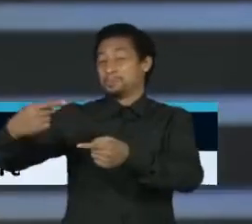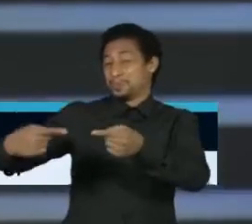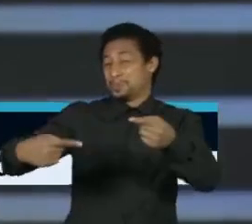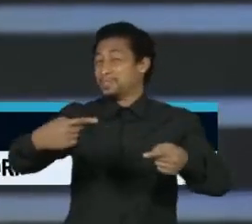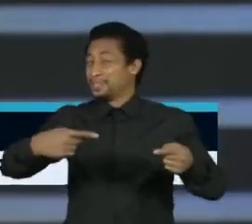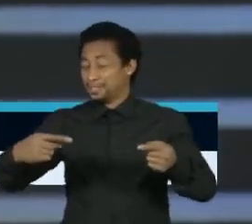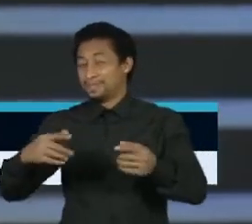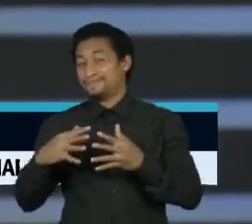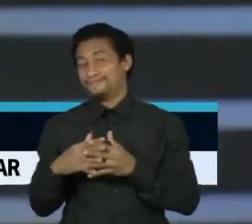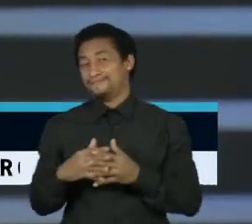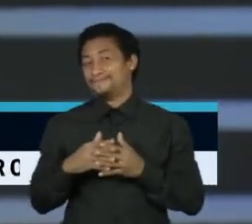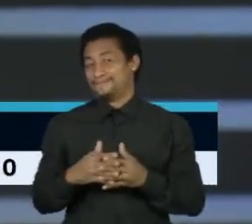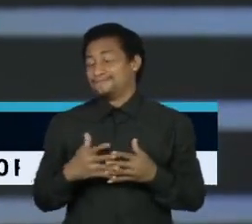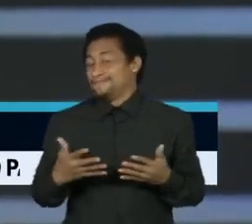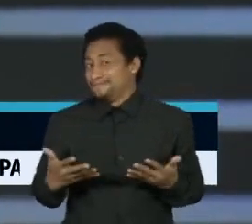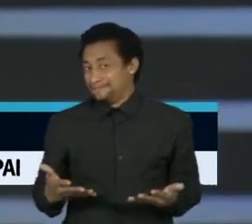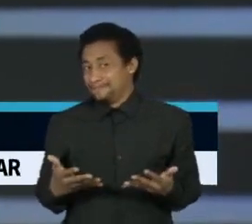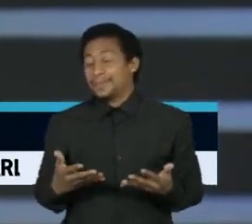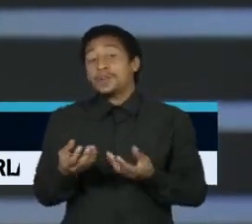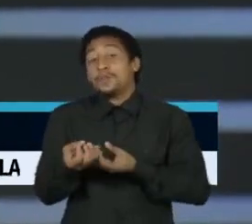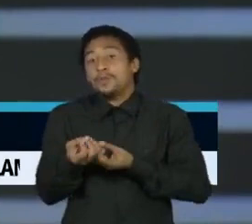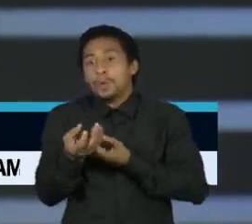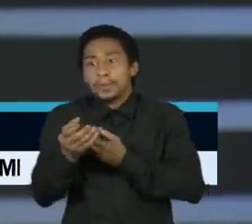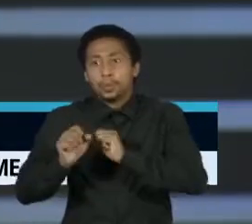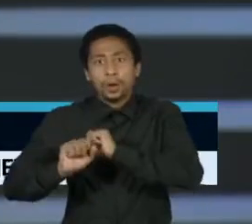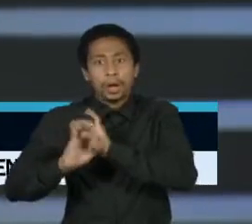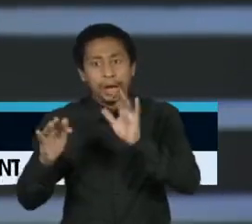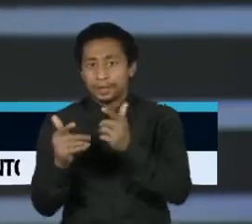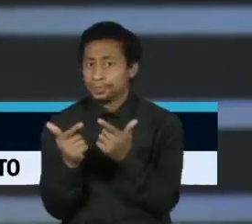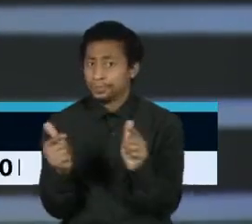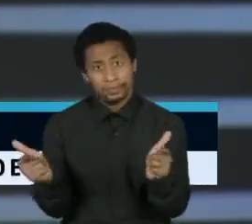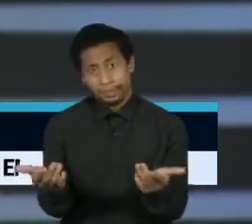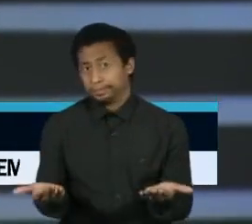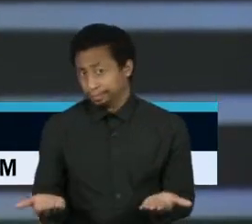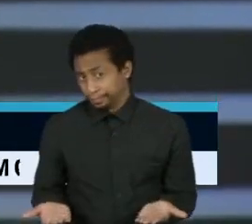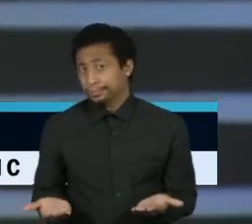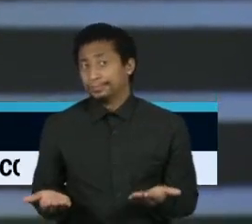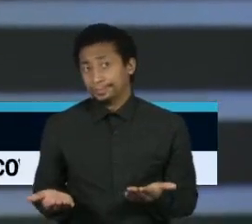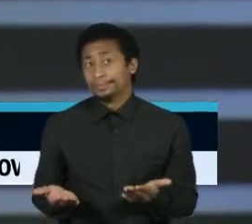nunca acredito que as coisas são tão limpas e tão claras assim. Mas